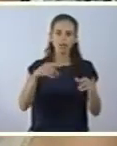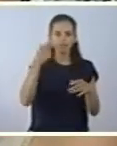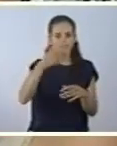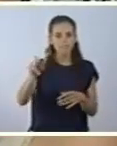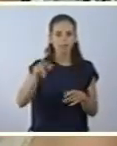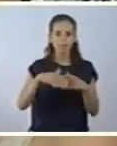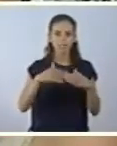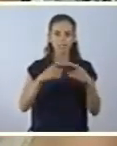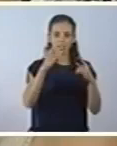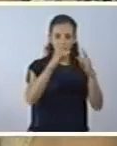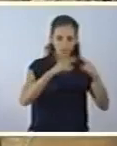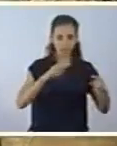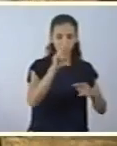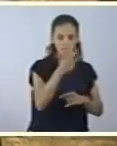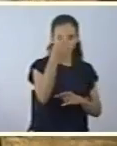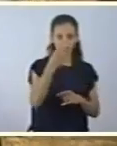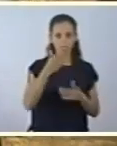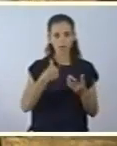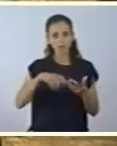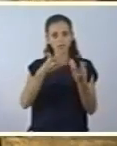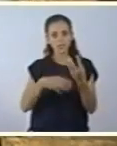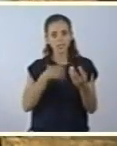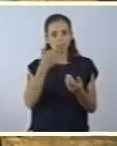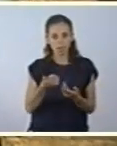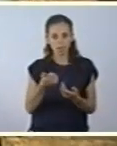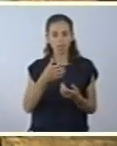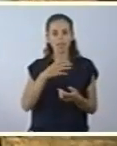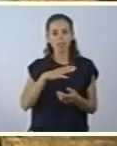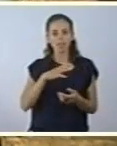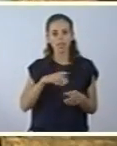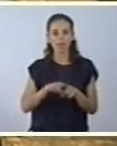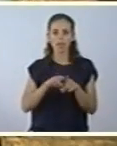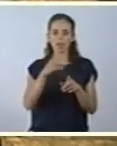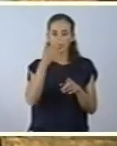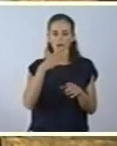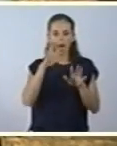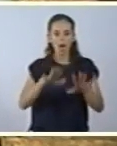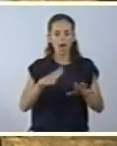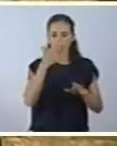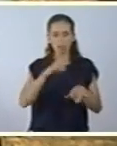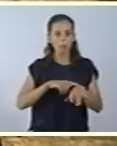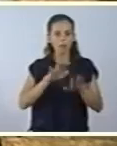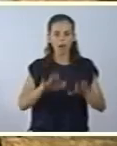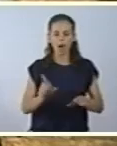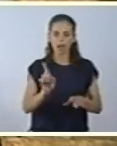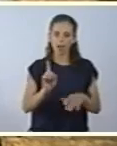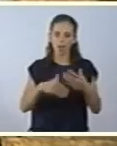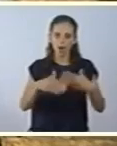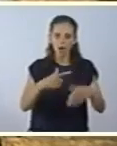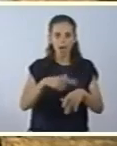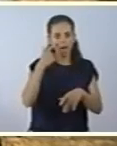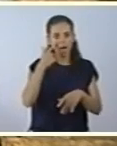vamos fazer três tendas. Quando nós estamos bem, queremos que aquilo parece nunca acabe, aquele momento nunca acabe.